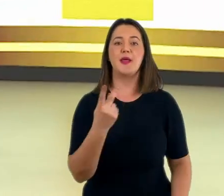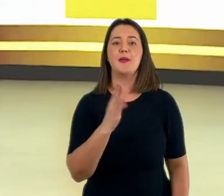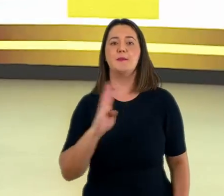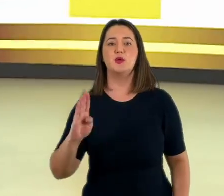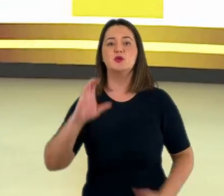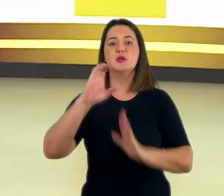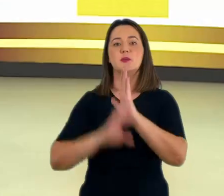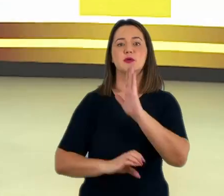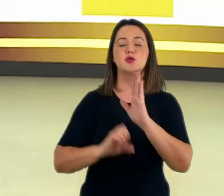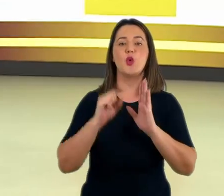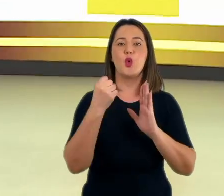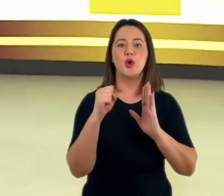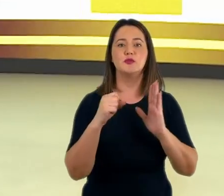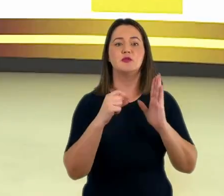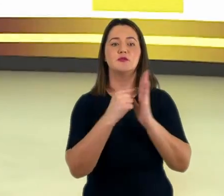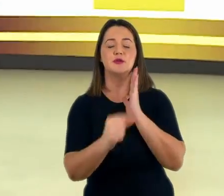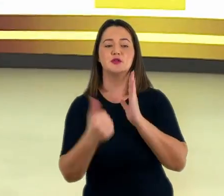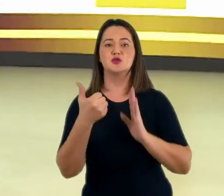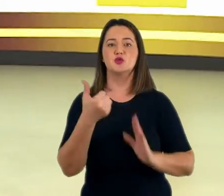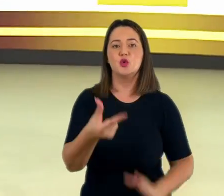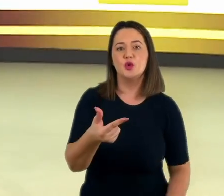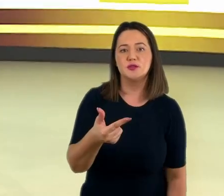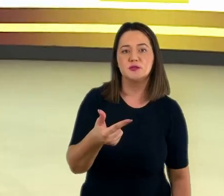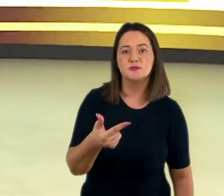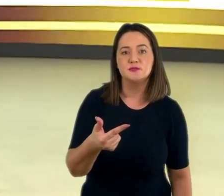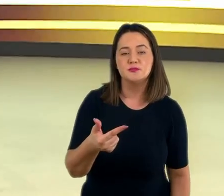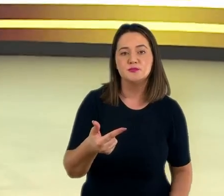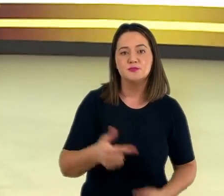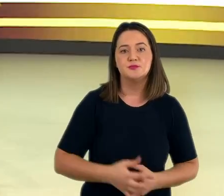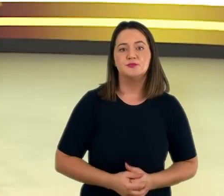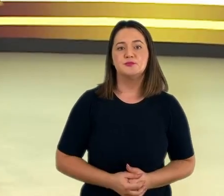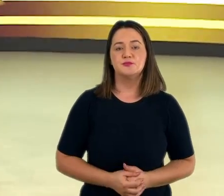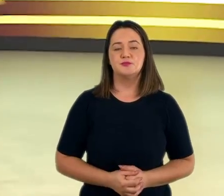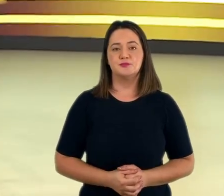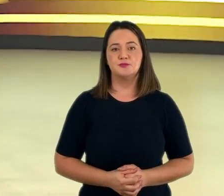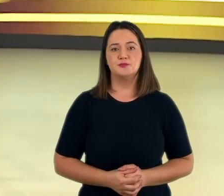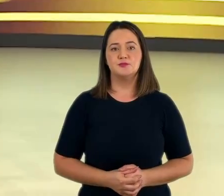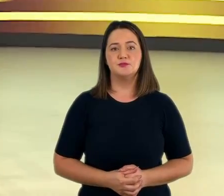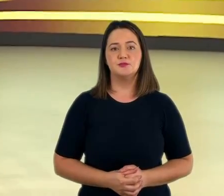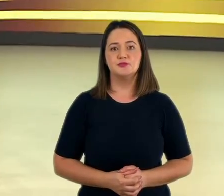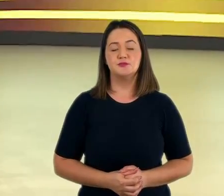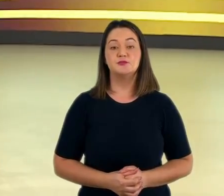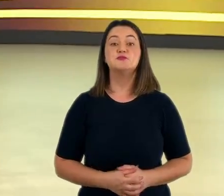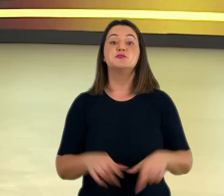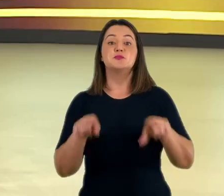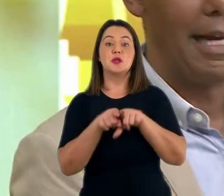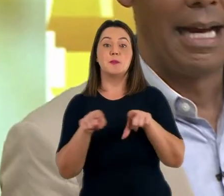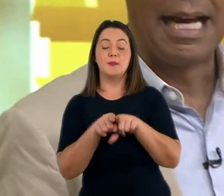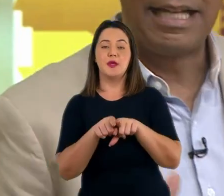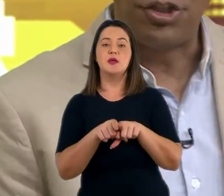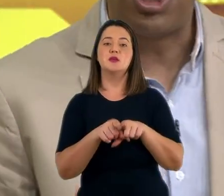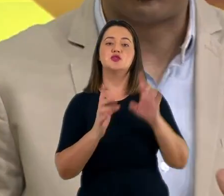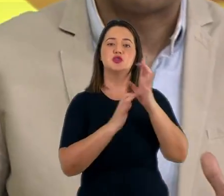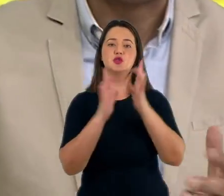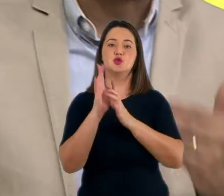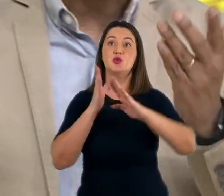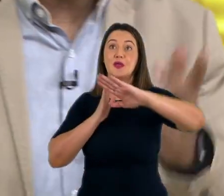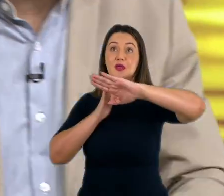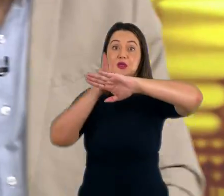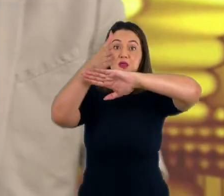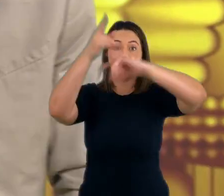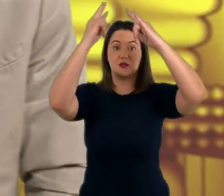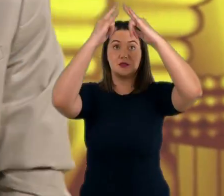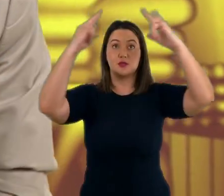isso em casa, em Hebreus capítulo 9, verso 12. Tome nota desse verso e leia com calma depois. Além disso, a